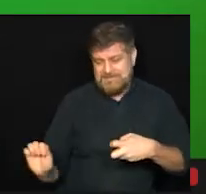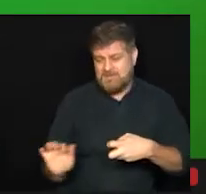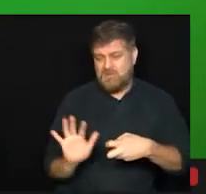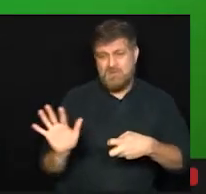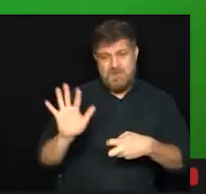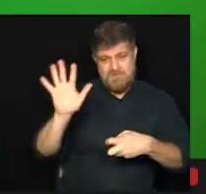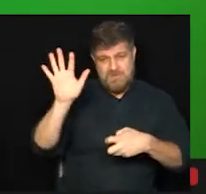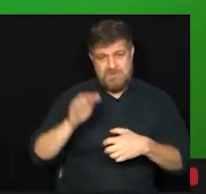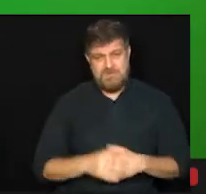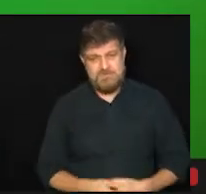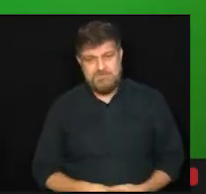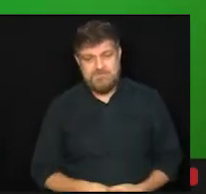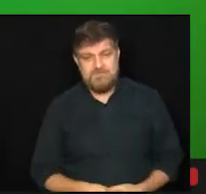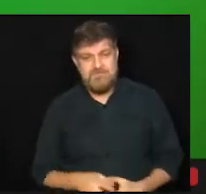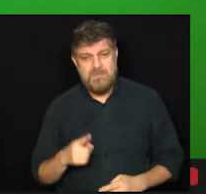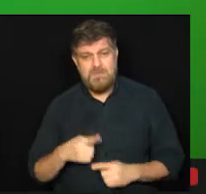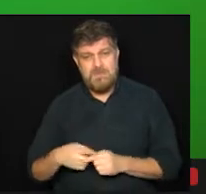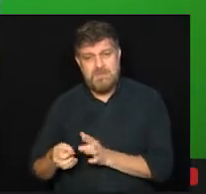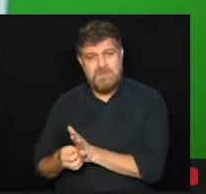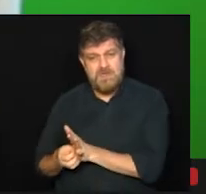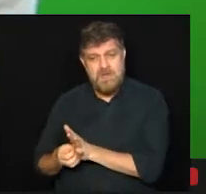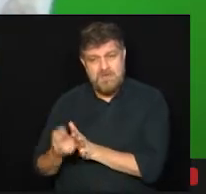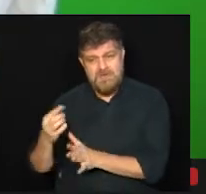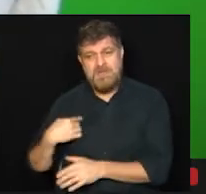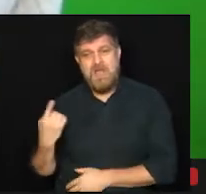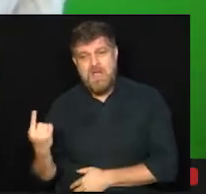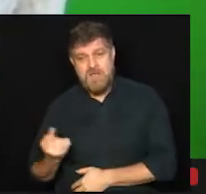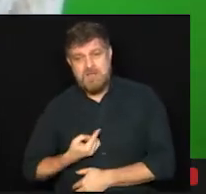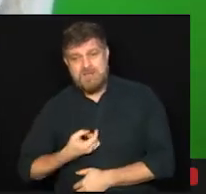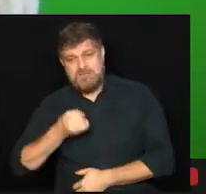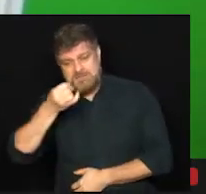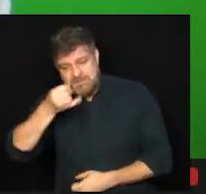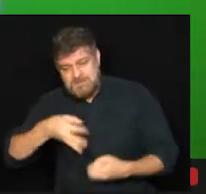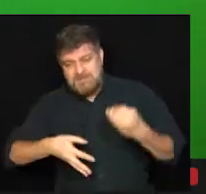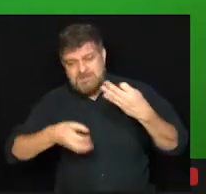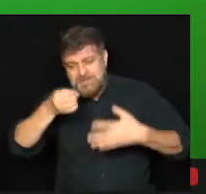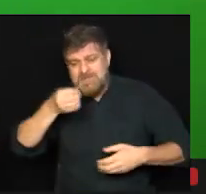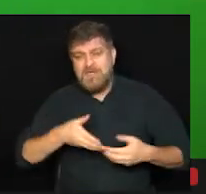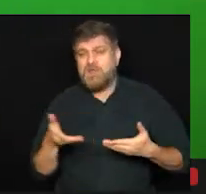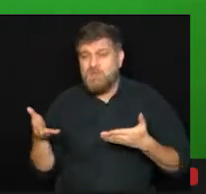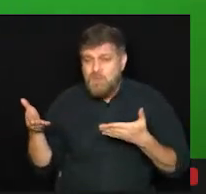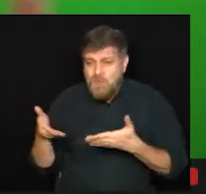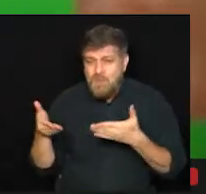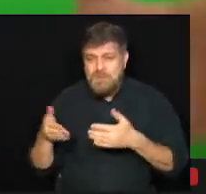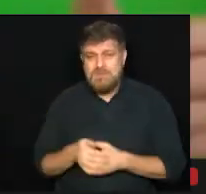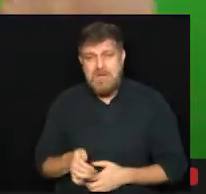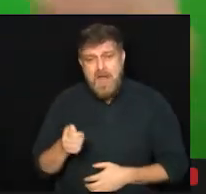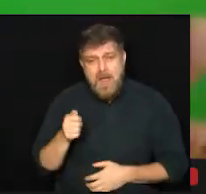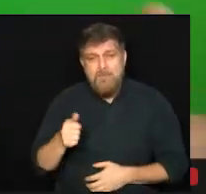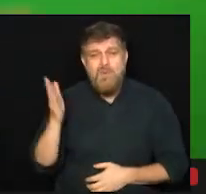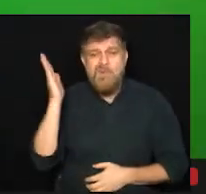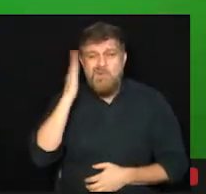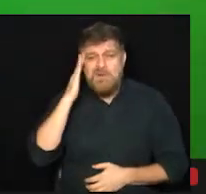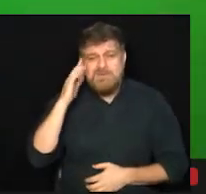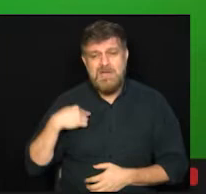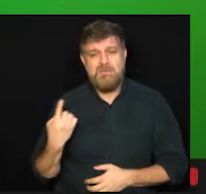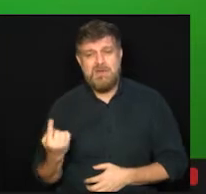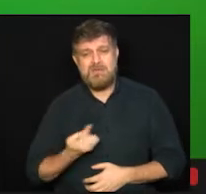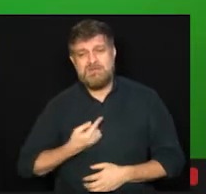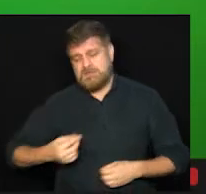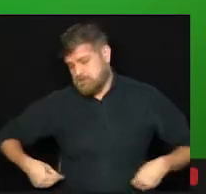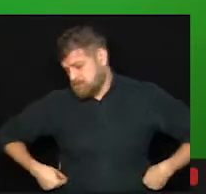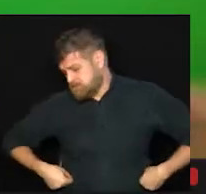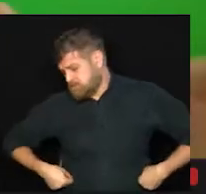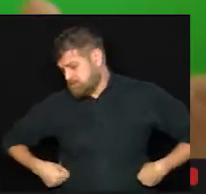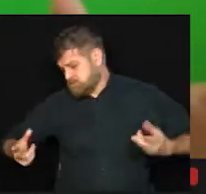que muitas vezes, é o que nós estamos explicando para os senhores hoje, poucos sabem das despesas